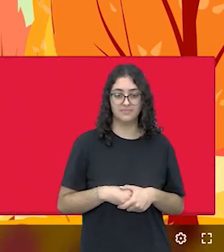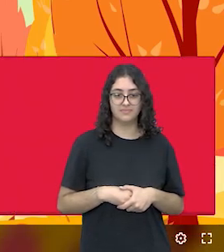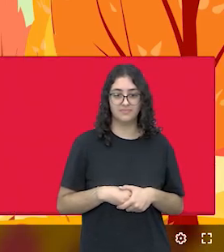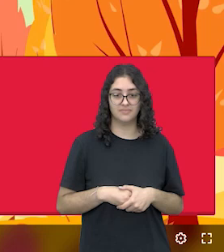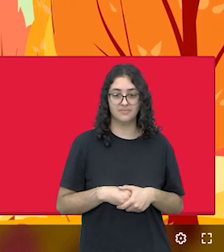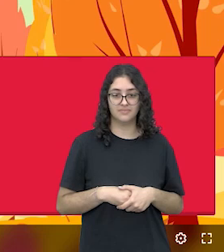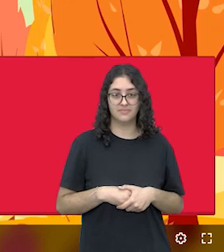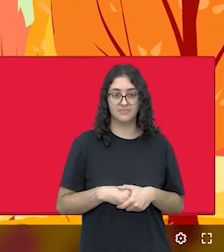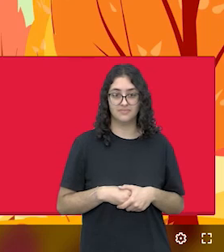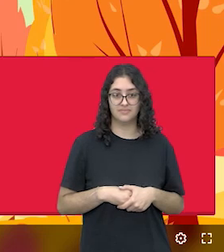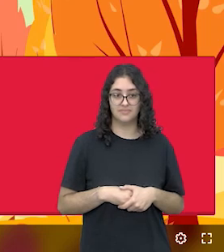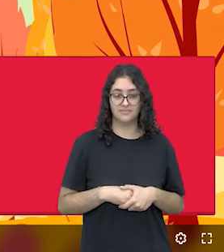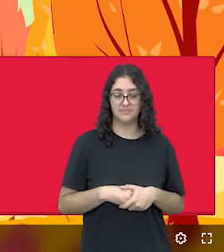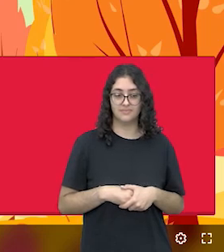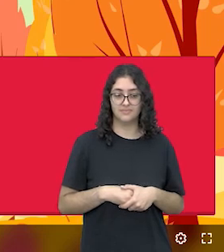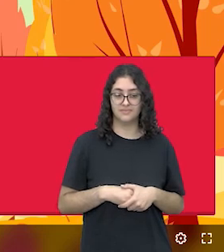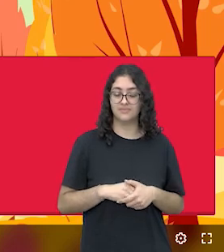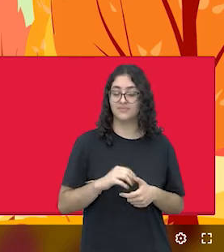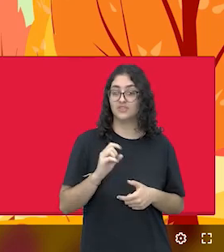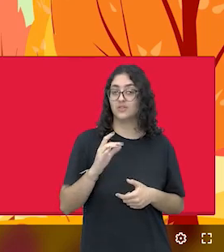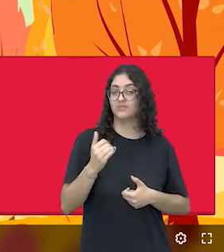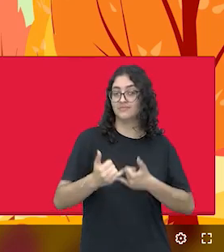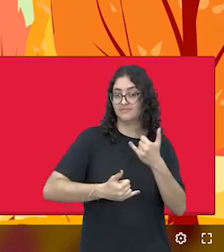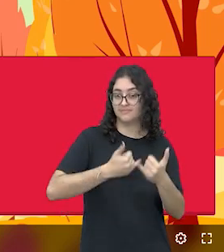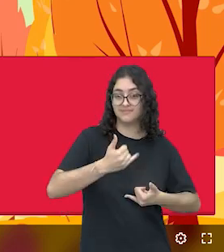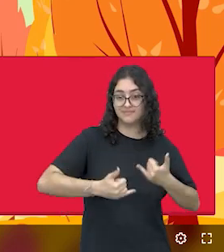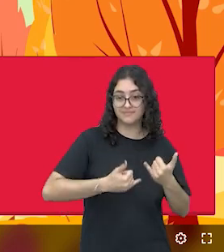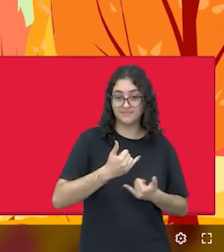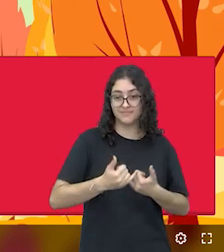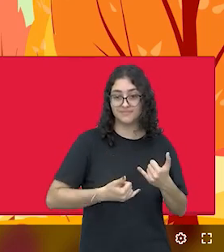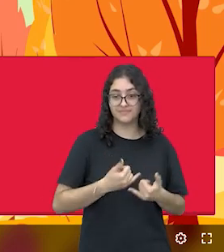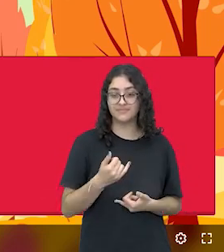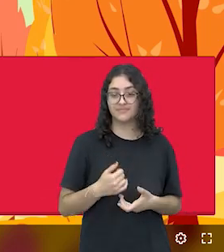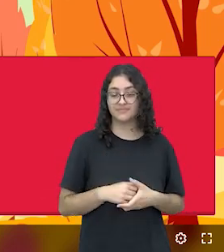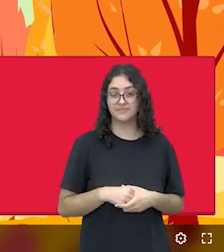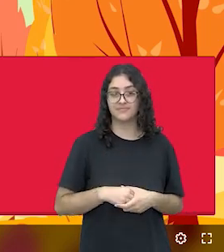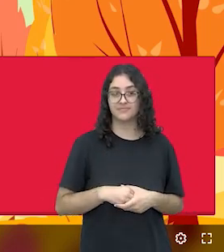Aqui ele falando, uma perguntinha só para brincar. Isso.